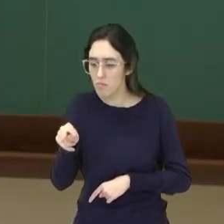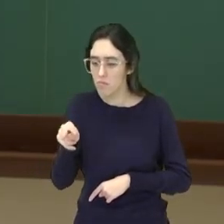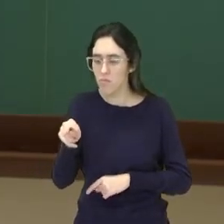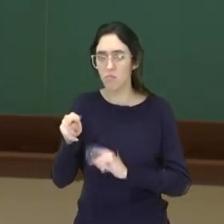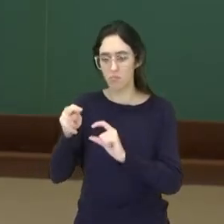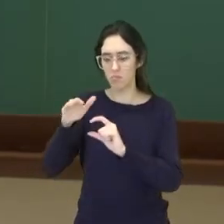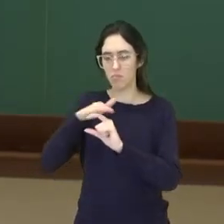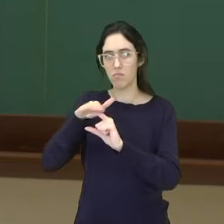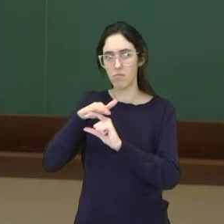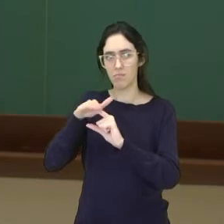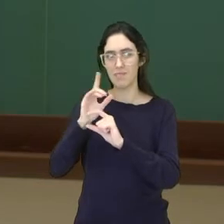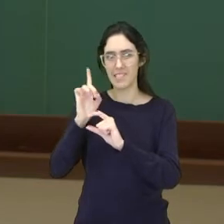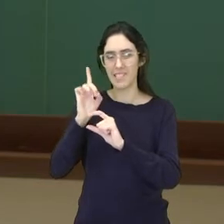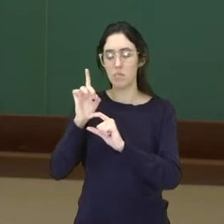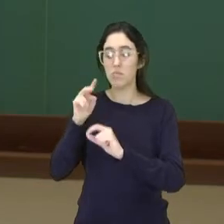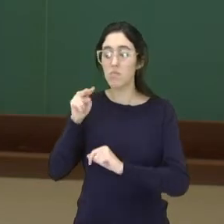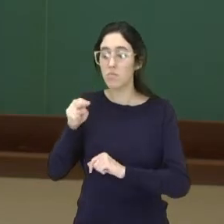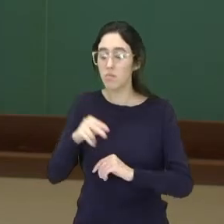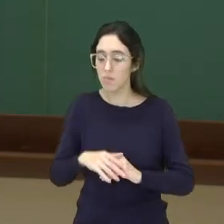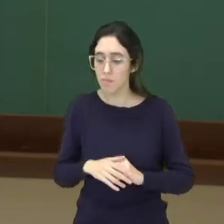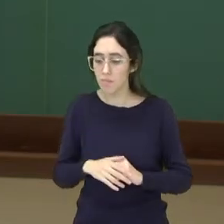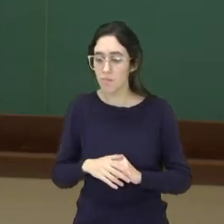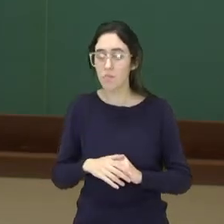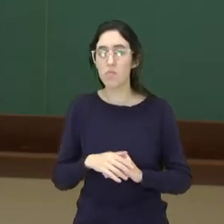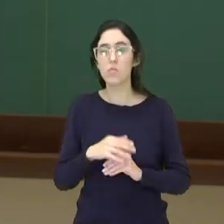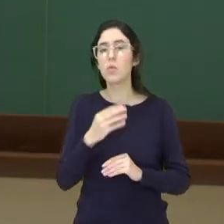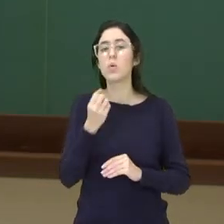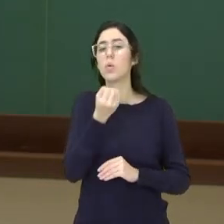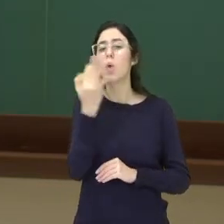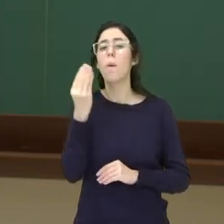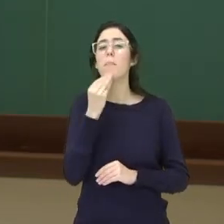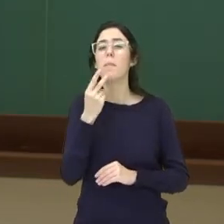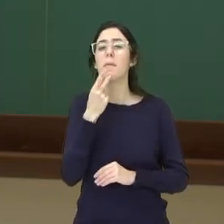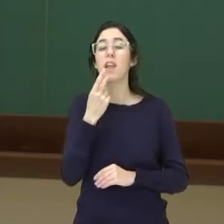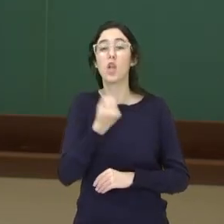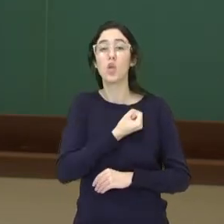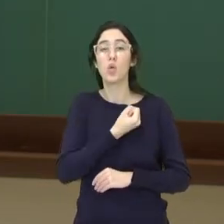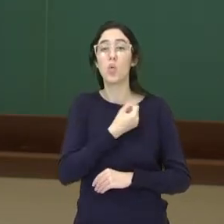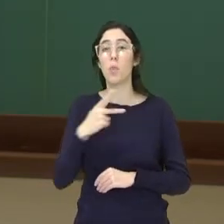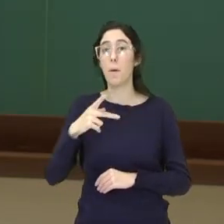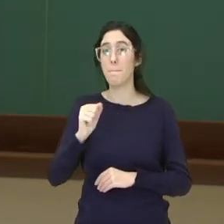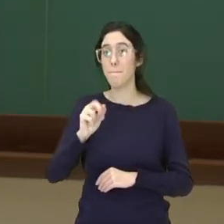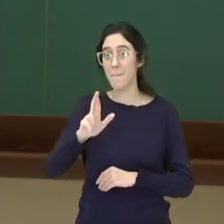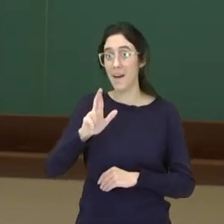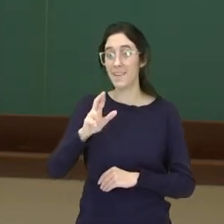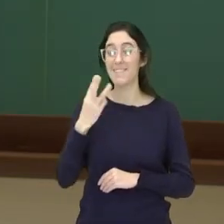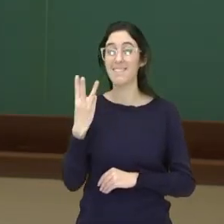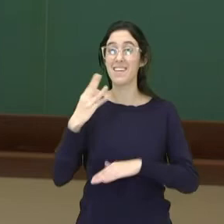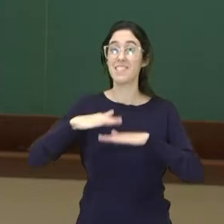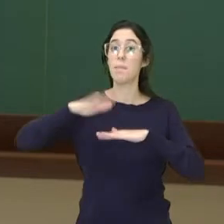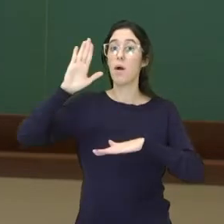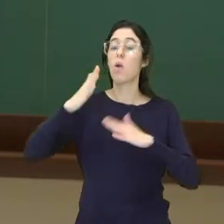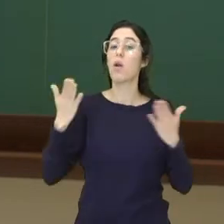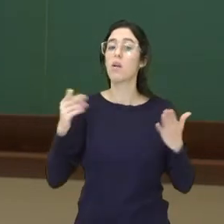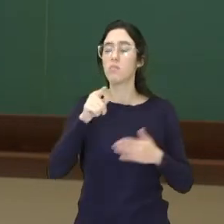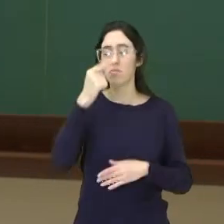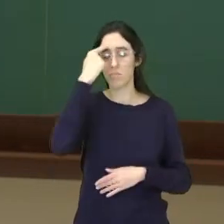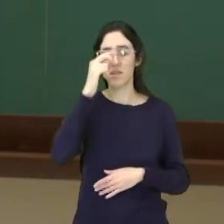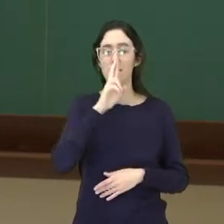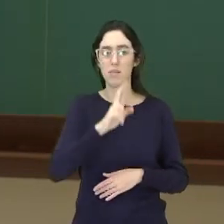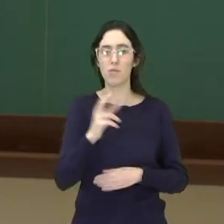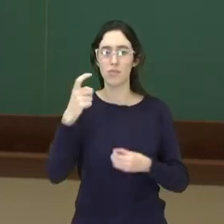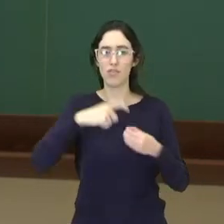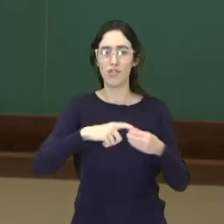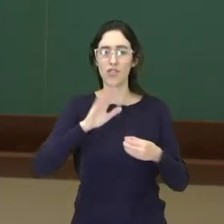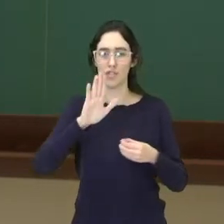de cima. E eu quero saber o seguinte: qual é a chance de sair um número par e maior do que 3? Pense um pouquinho e a